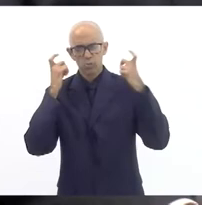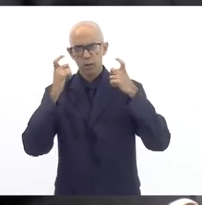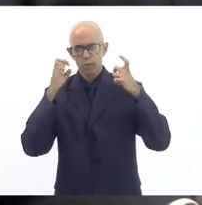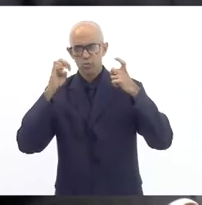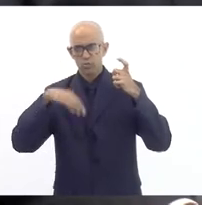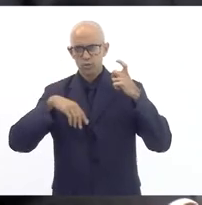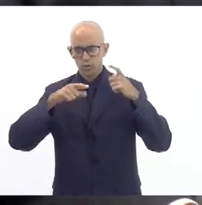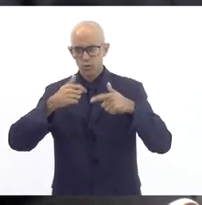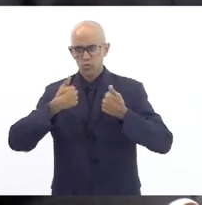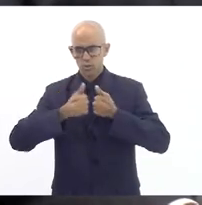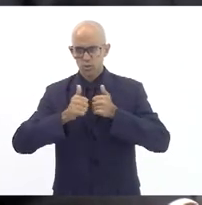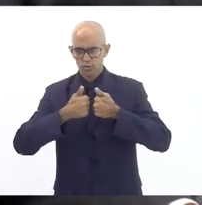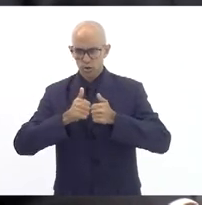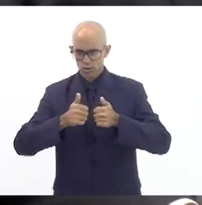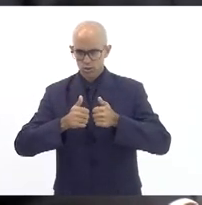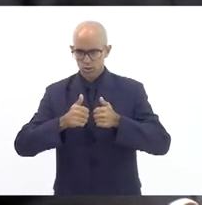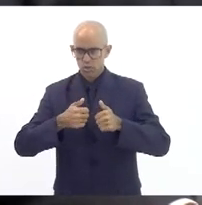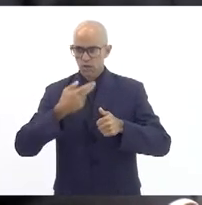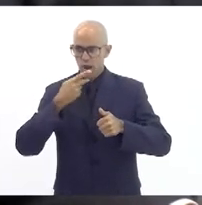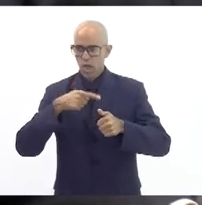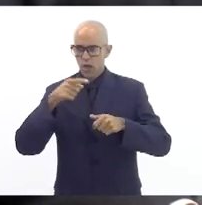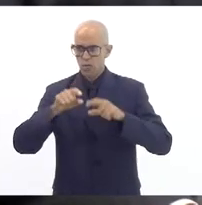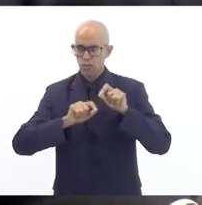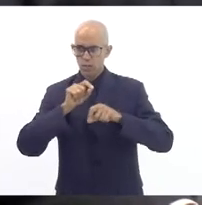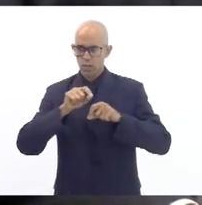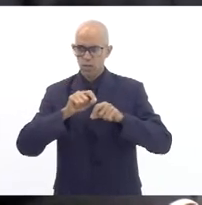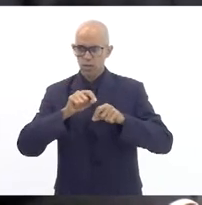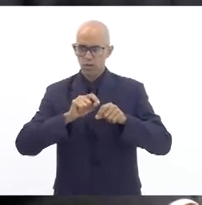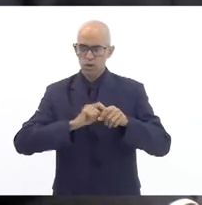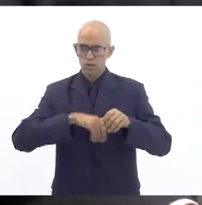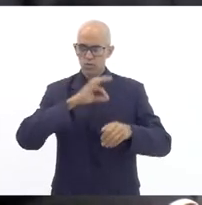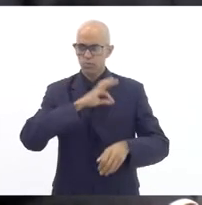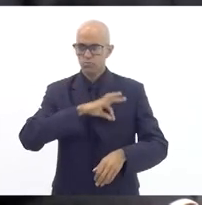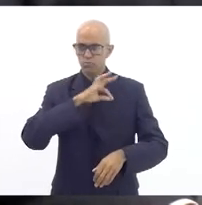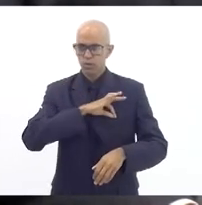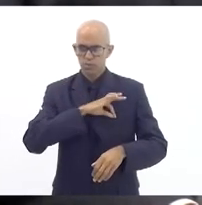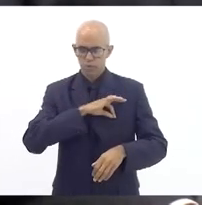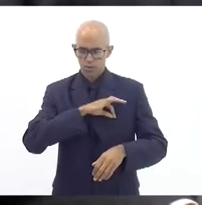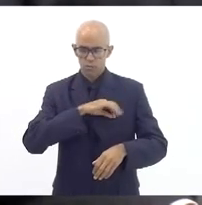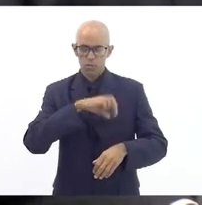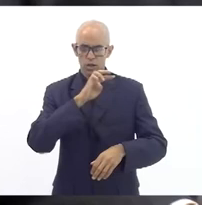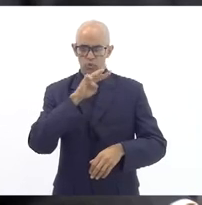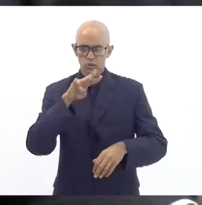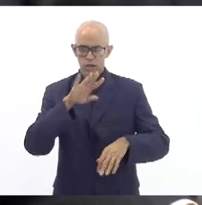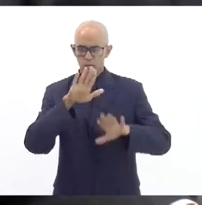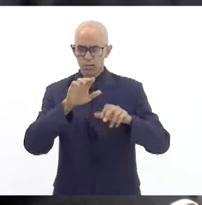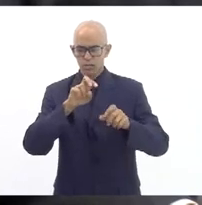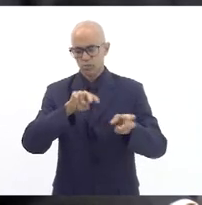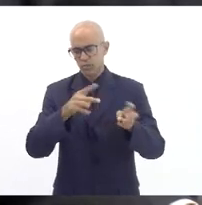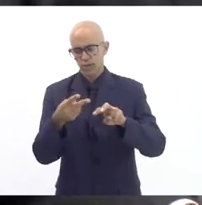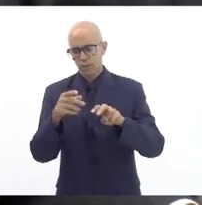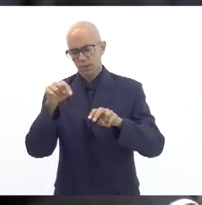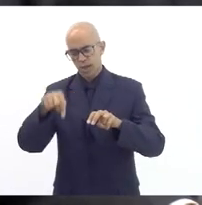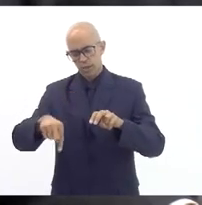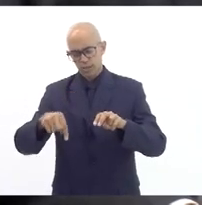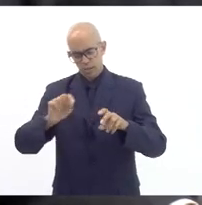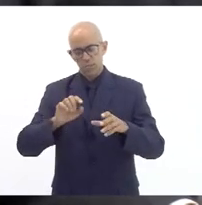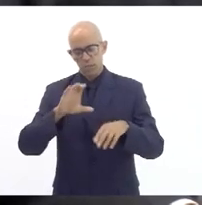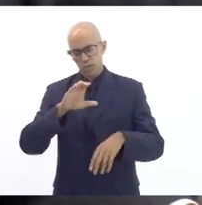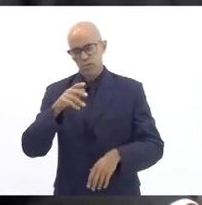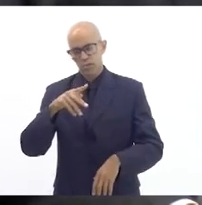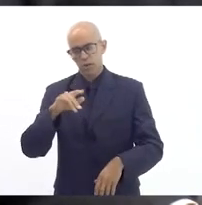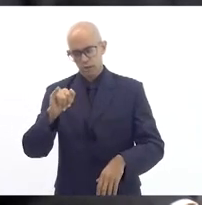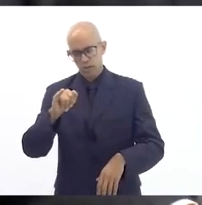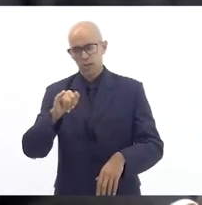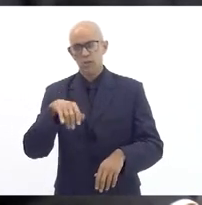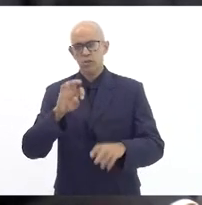Dizer, deputado, que a nossa folha de pagamento ela está no site, mas a gente se compromete a encaminhar para essa comissão